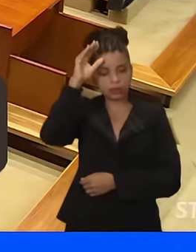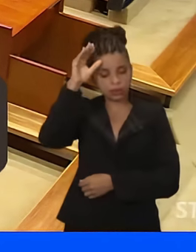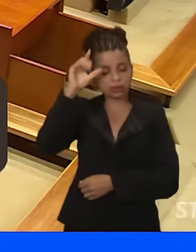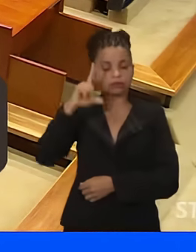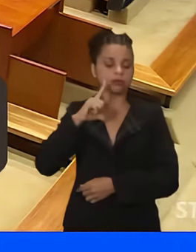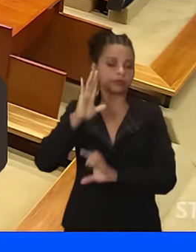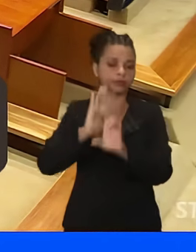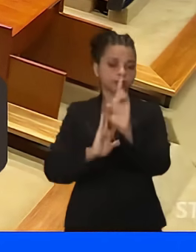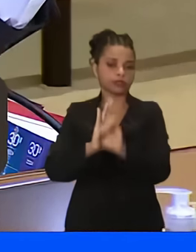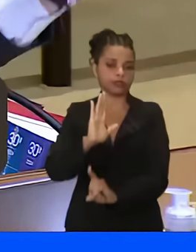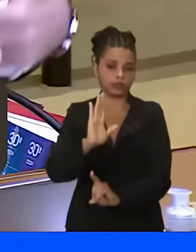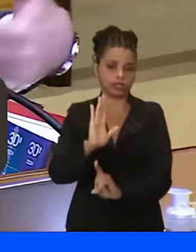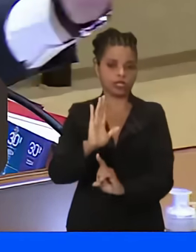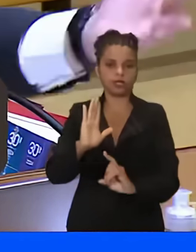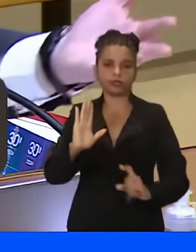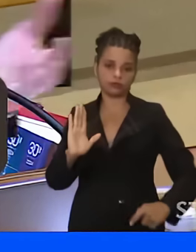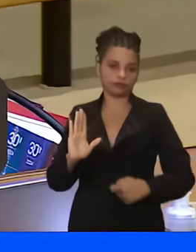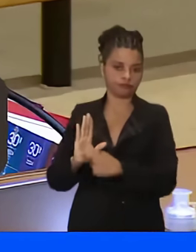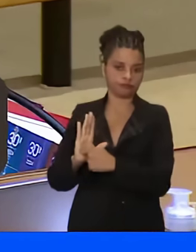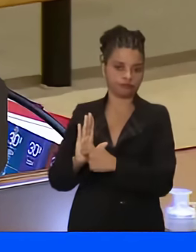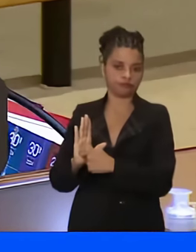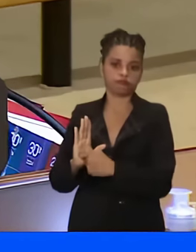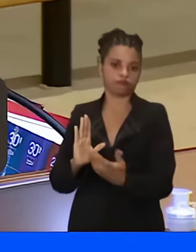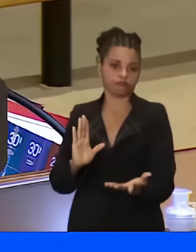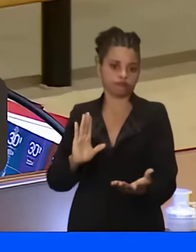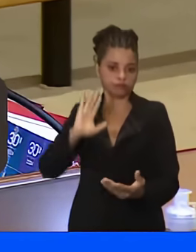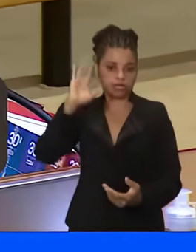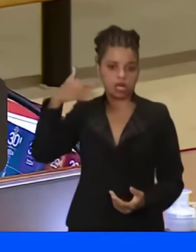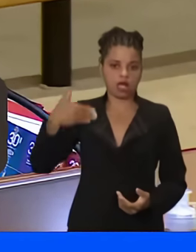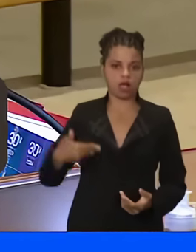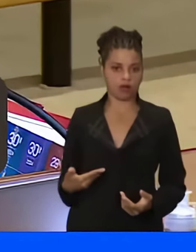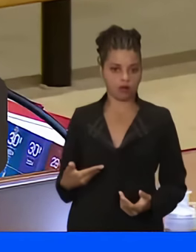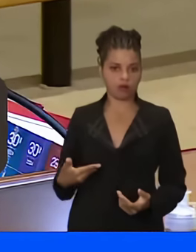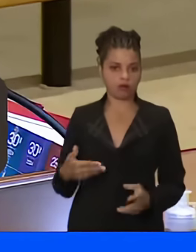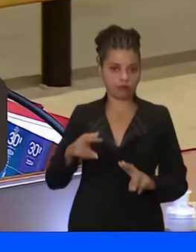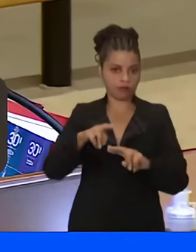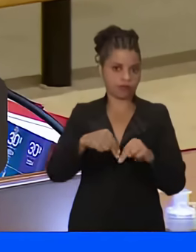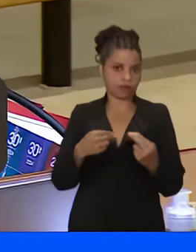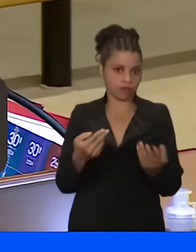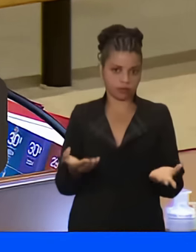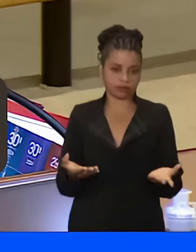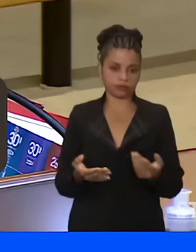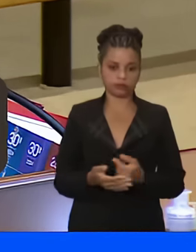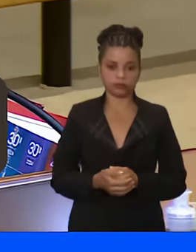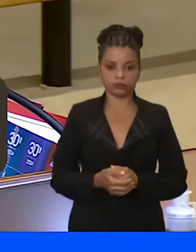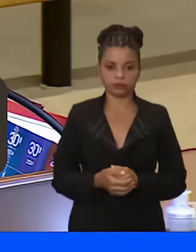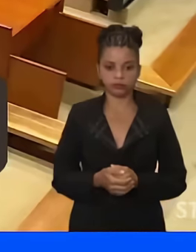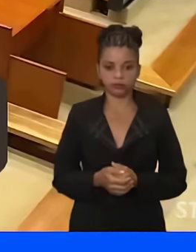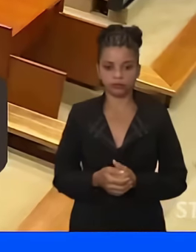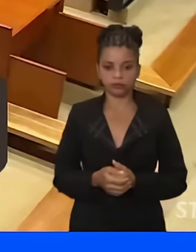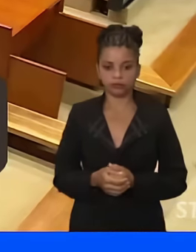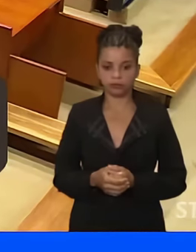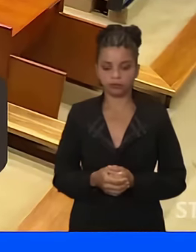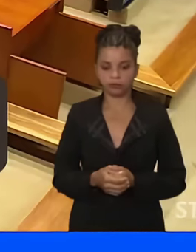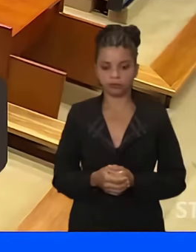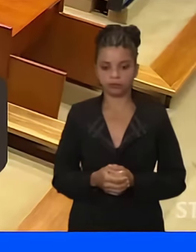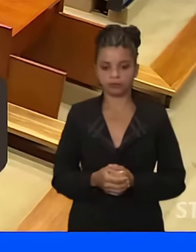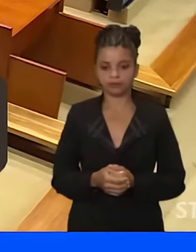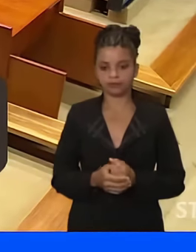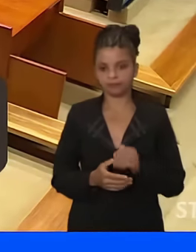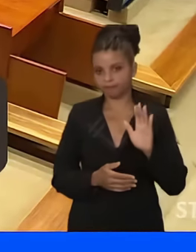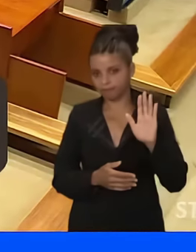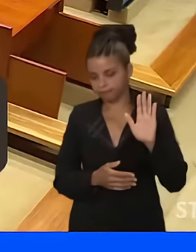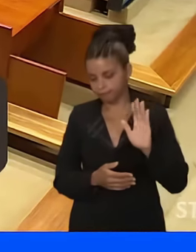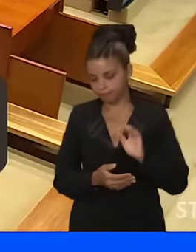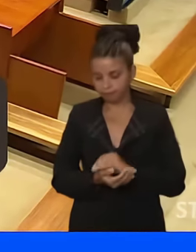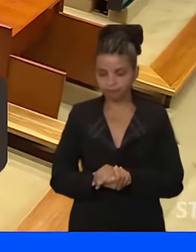ser ressarcido na sua honra por um apenamento. Ministro André, uma pequena observação. Eu fiquei,